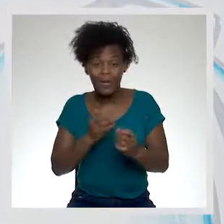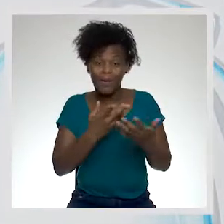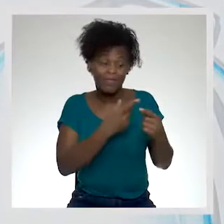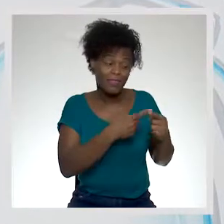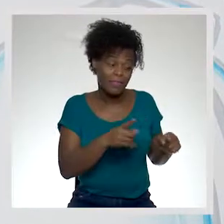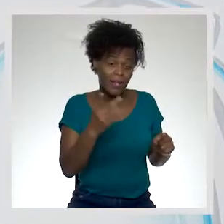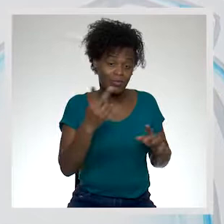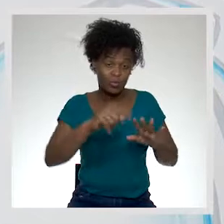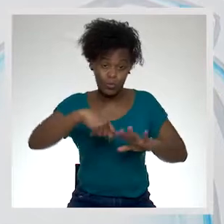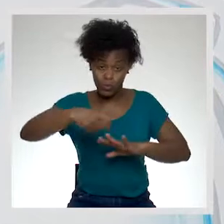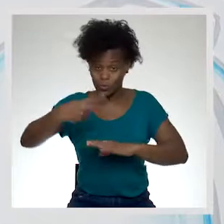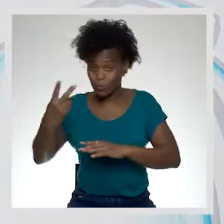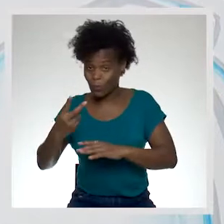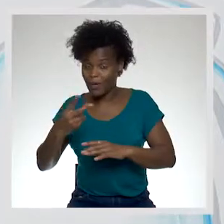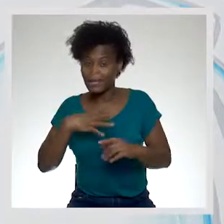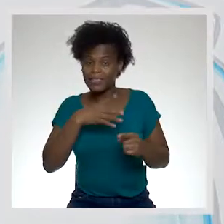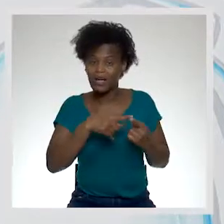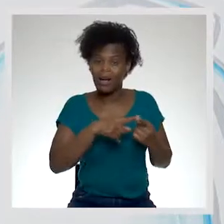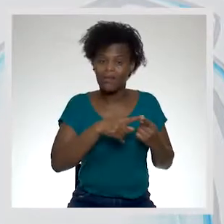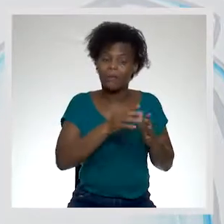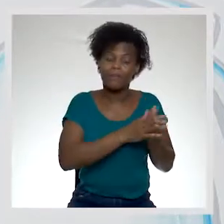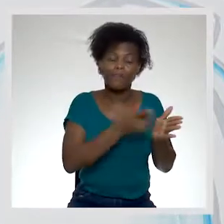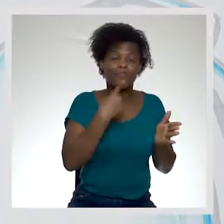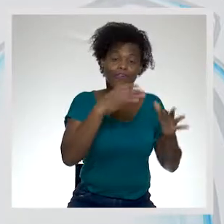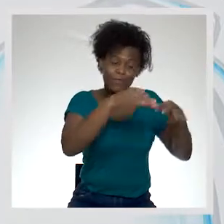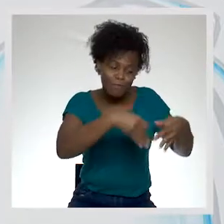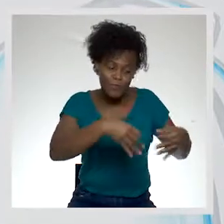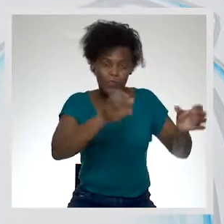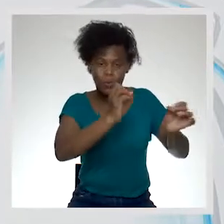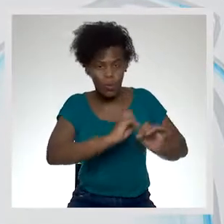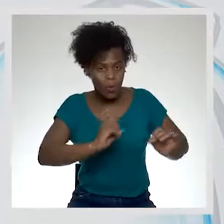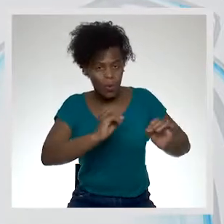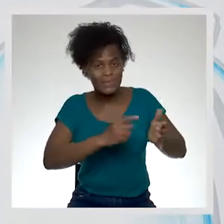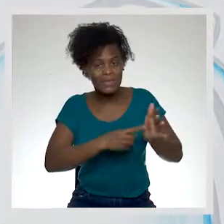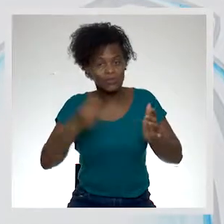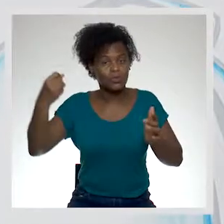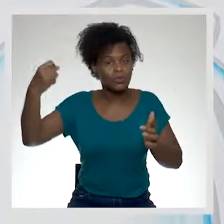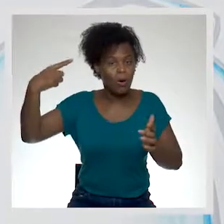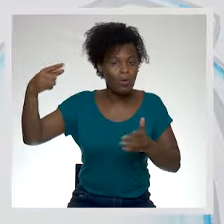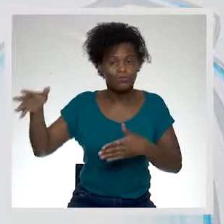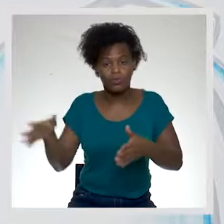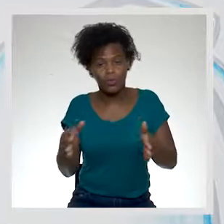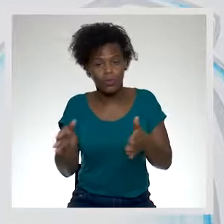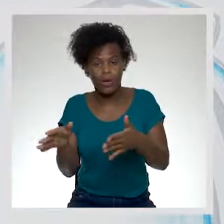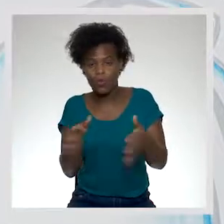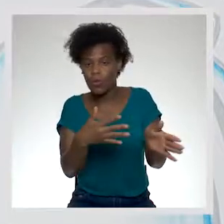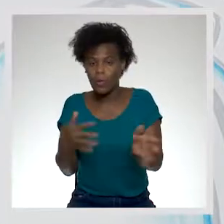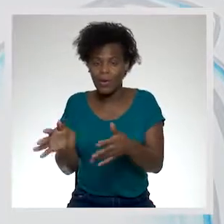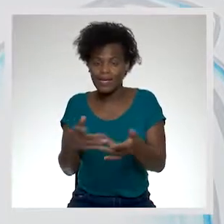dois recursos, que é os renováveis, são aqueles que renovam, no caso do sol e o vento, por exemplo, e